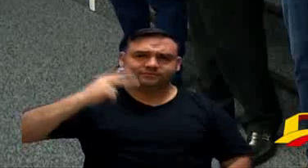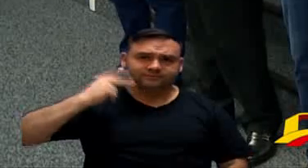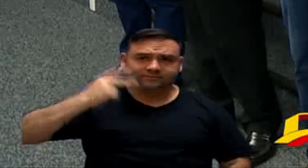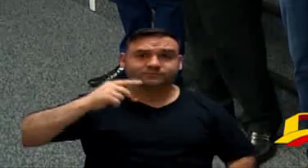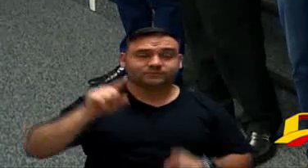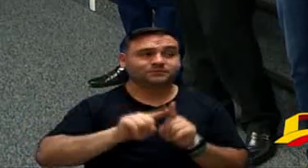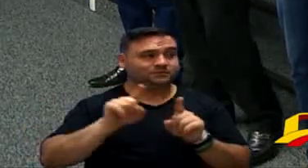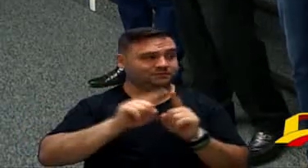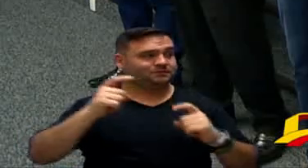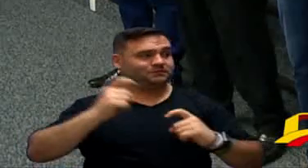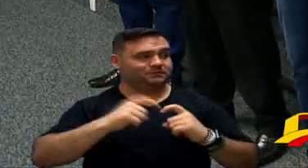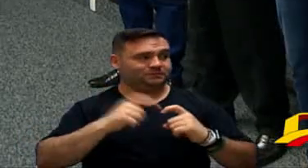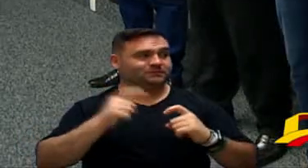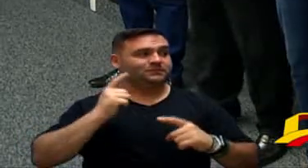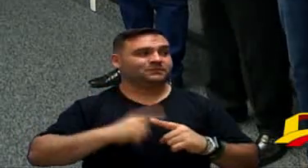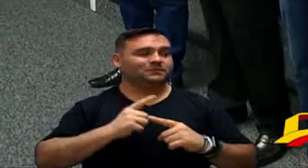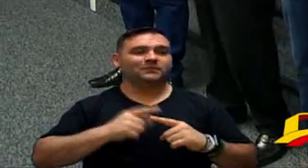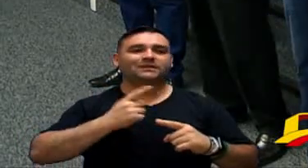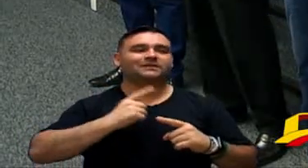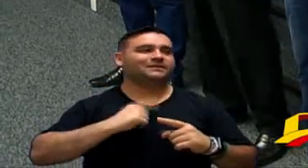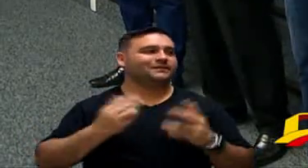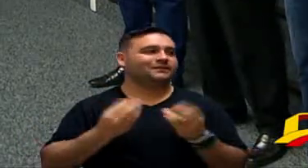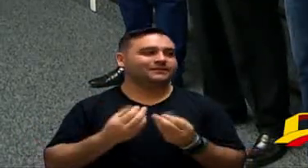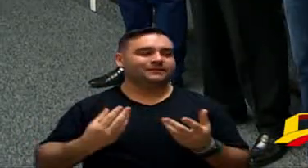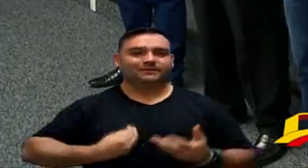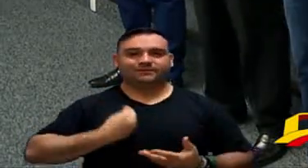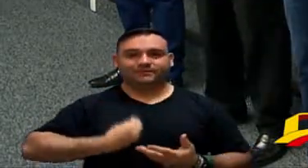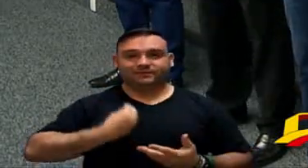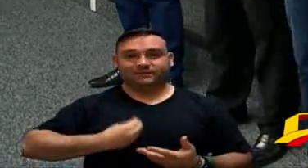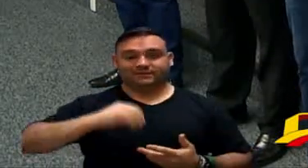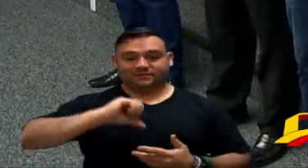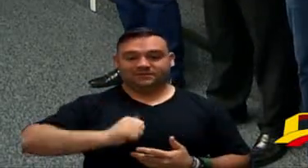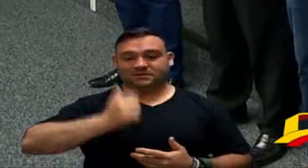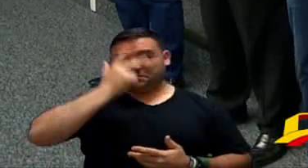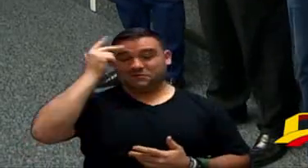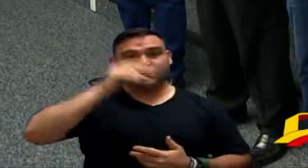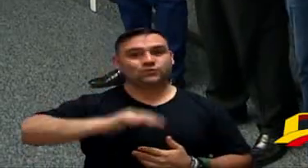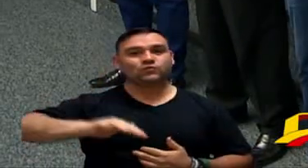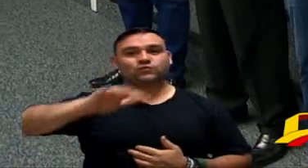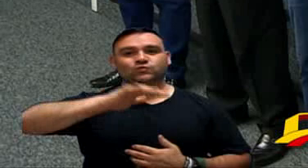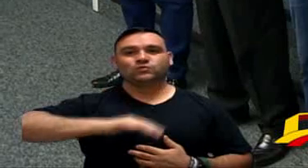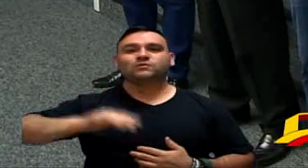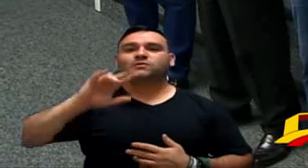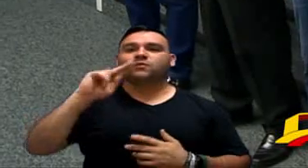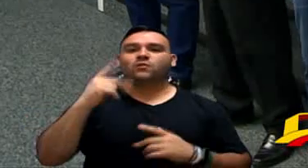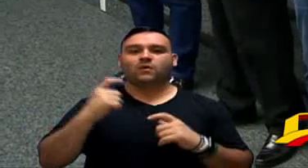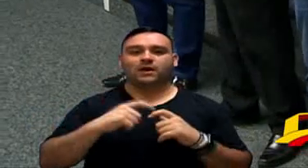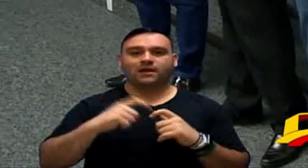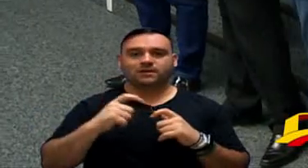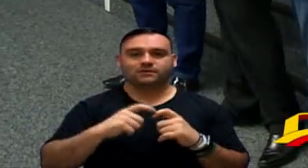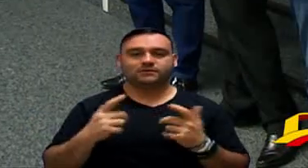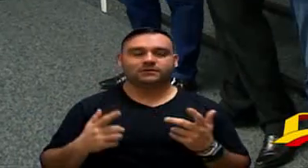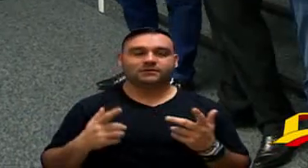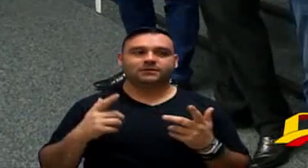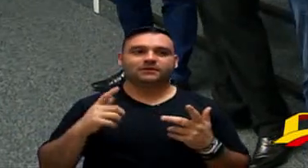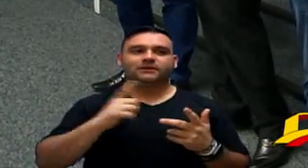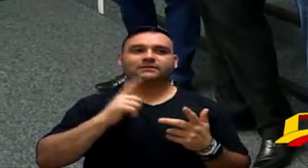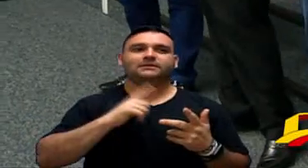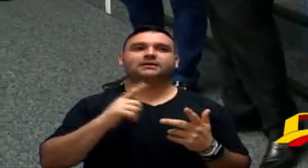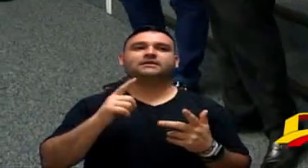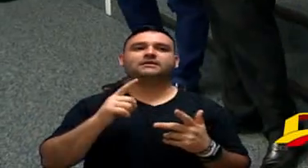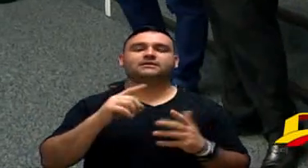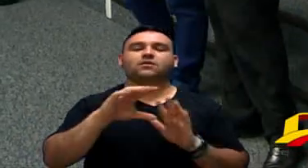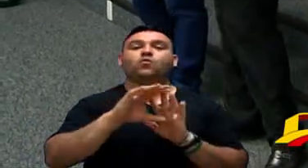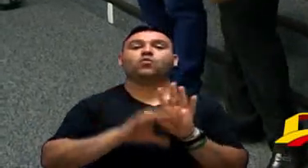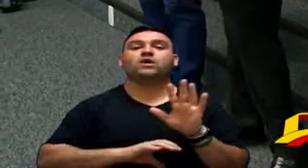também como médico proporcionando qualidade de vida para a população Doutor Hélio é possuidor de